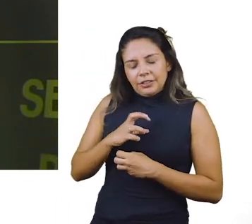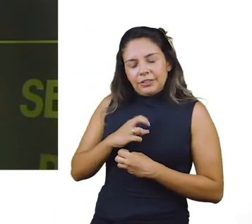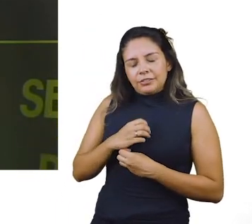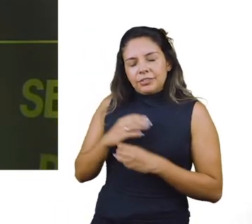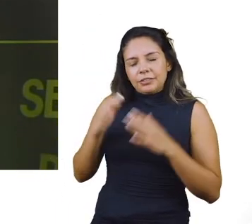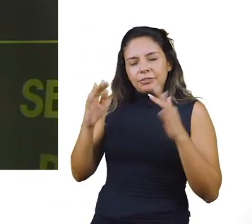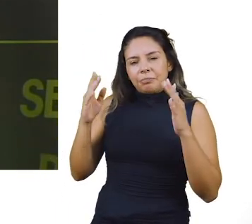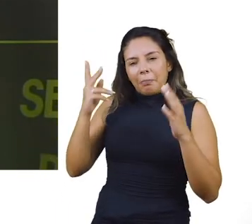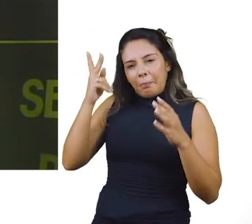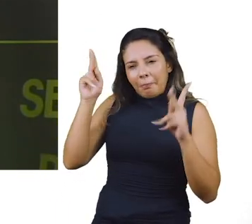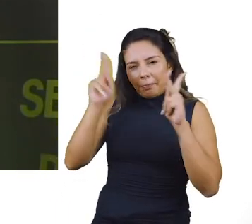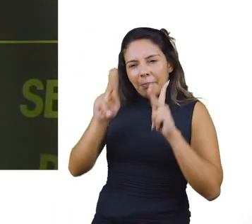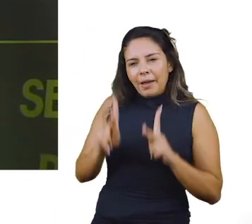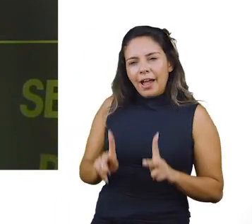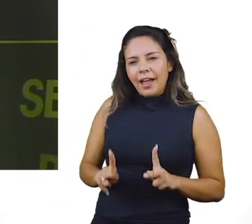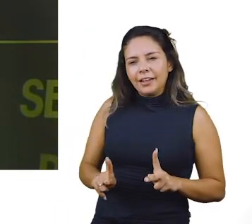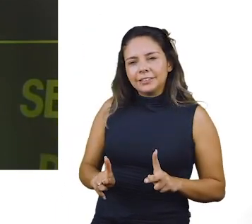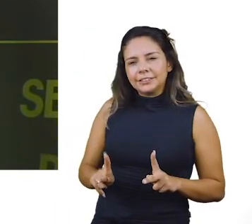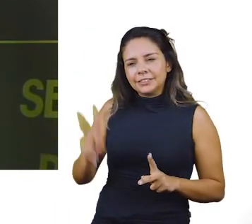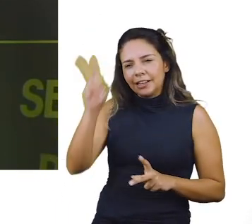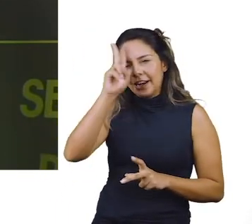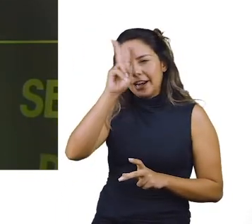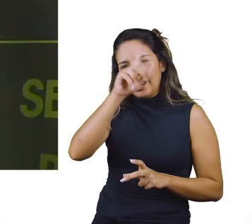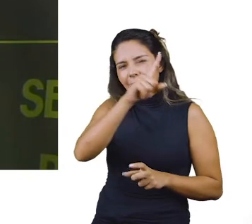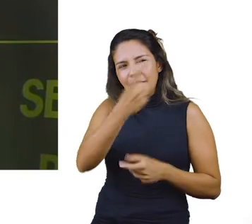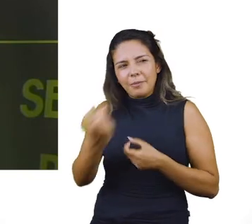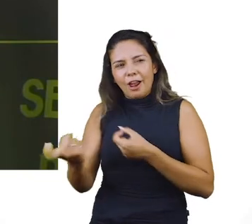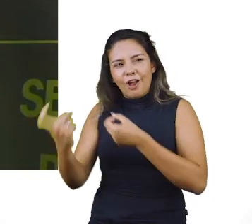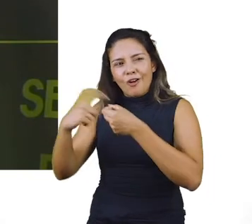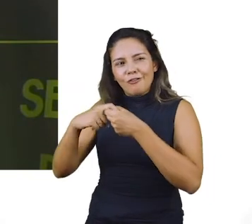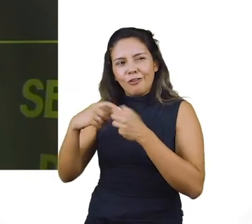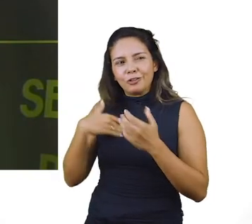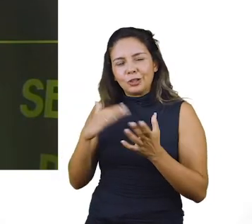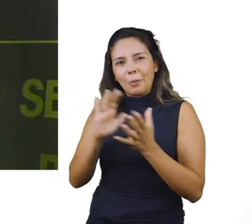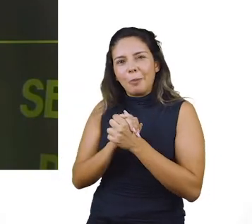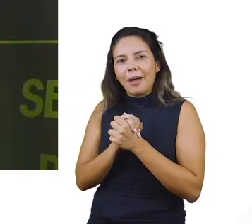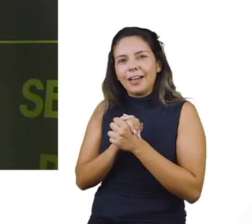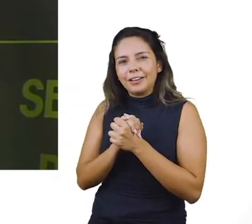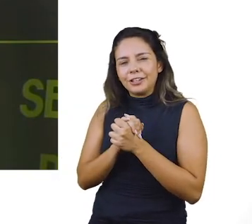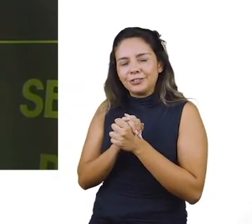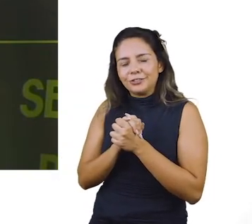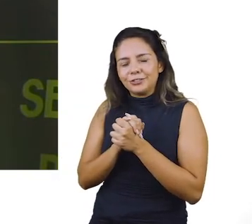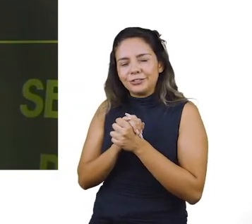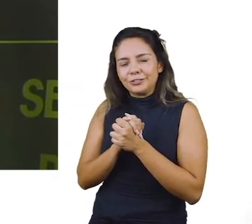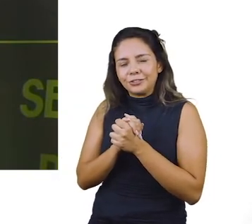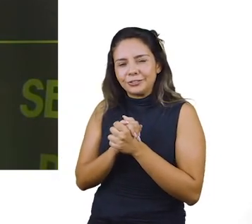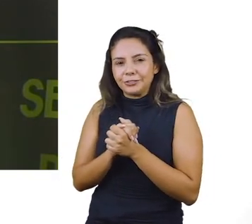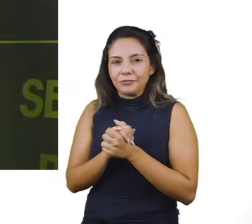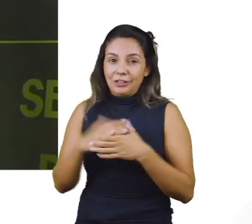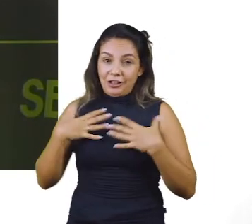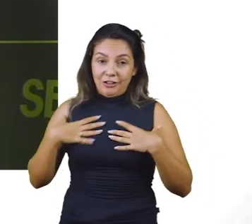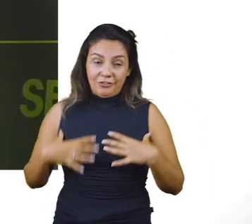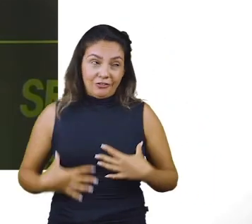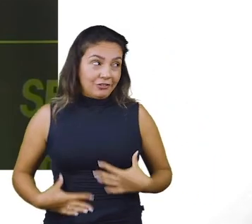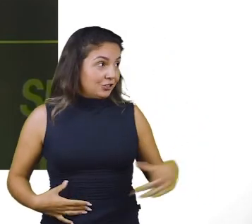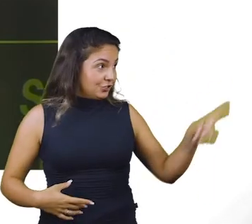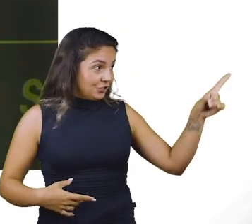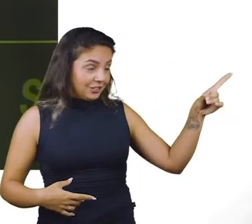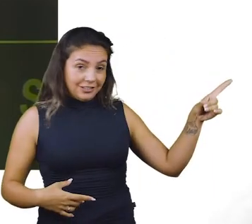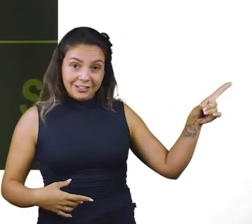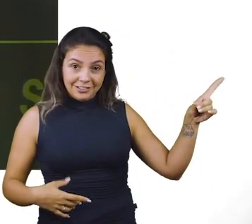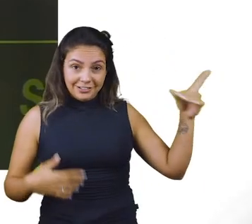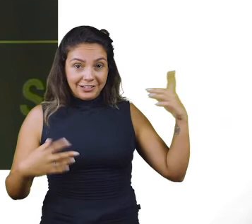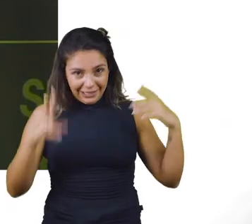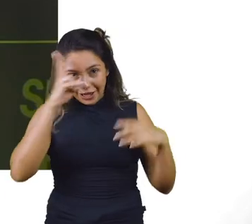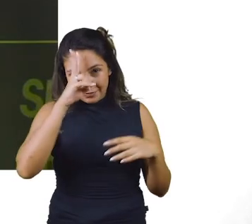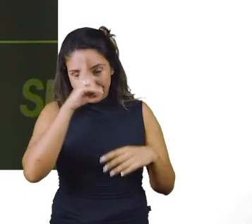paz, um sentimento esquisito de que tudo foi um sonho. Vestido não há, nem nada. Minhas filhas, eis que